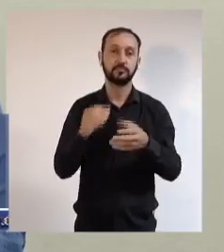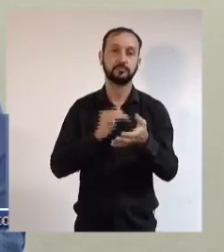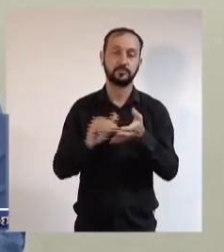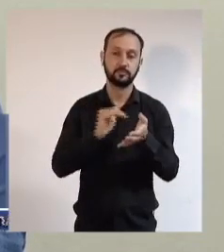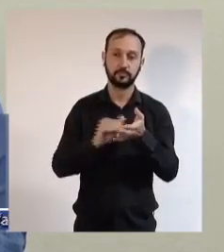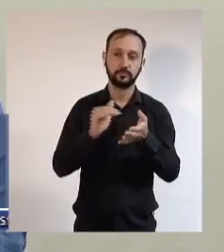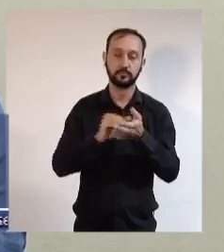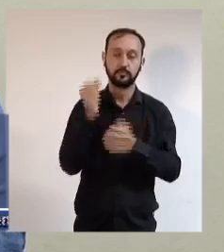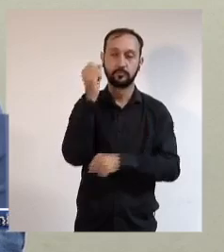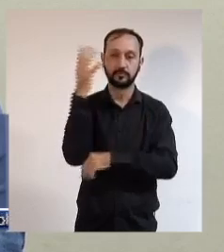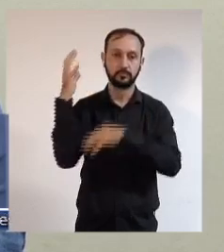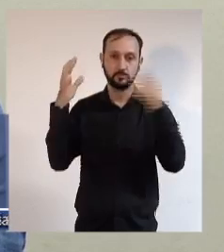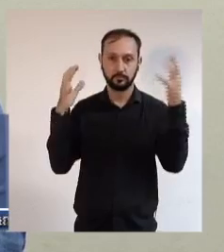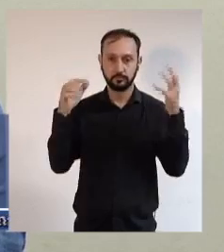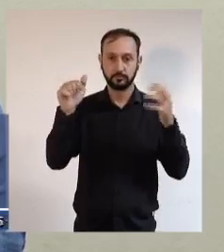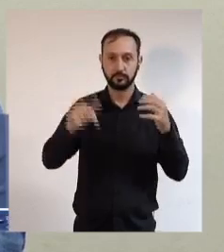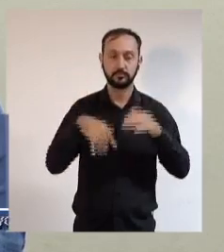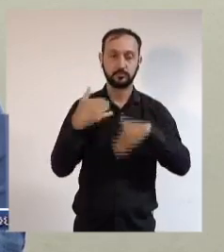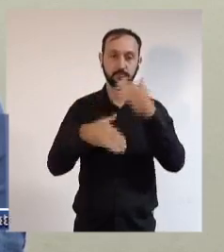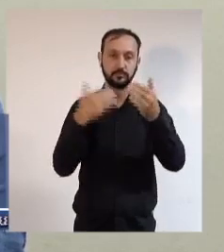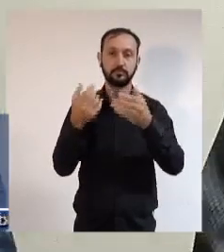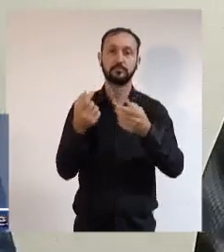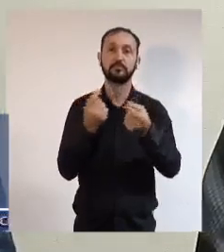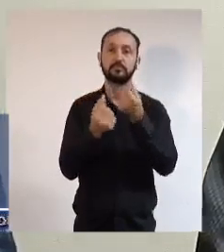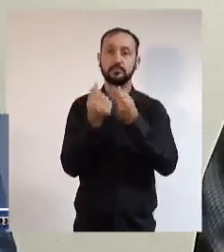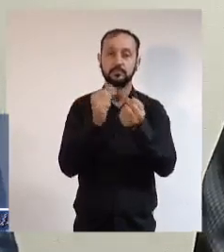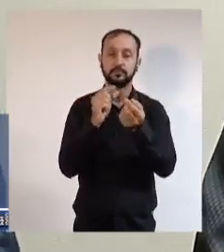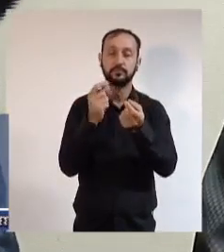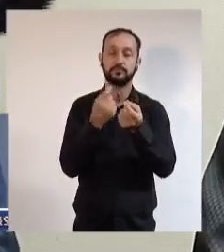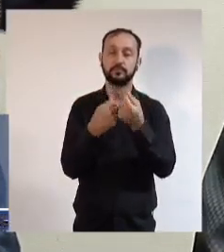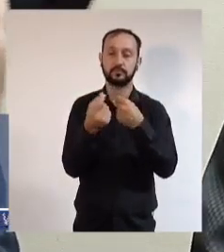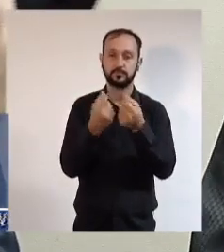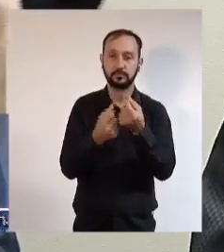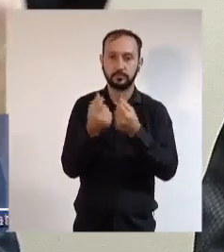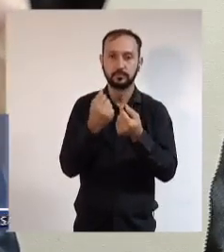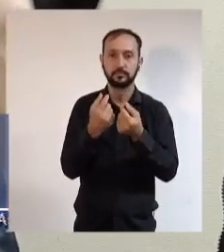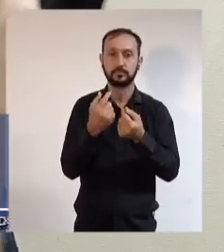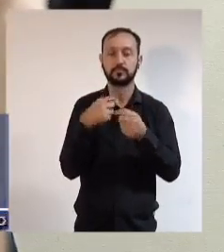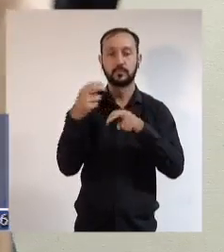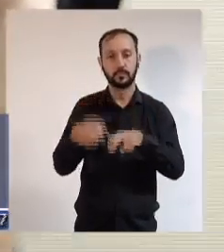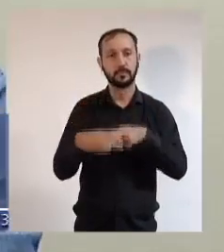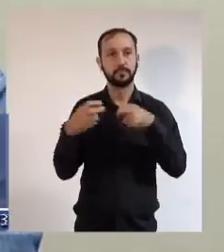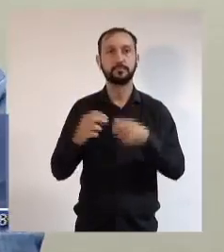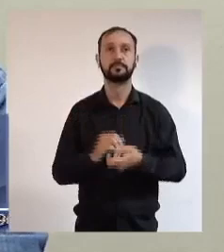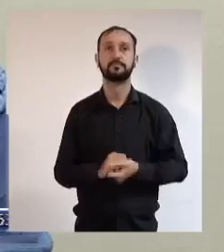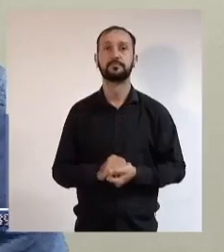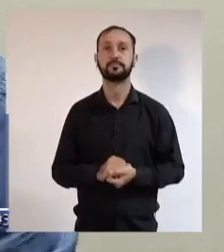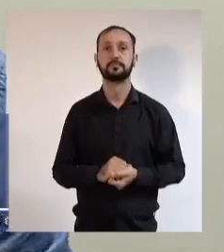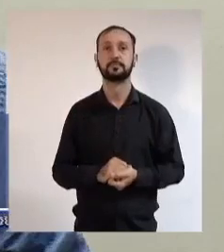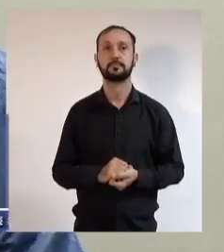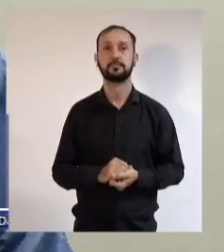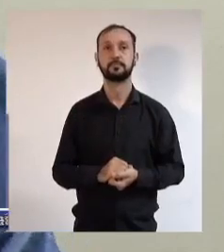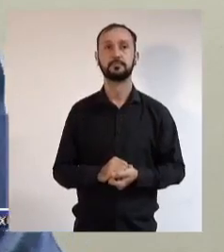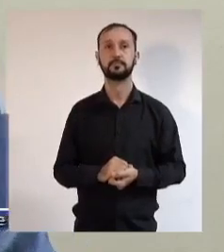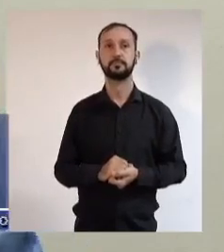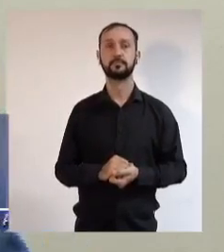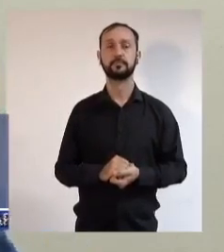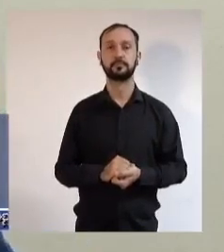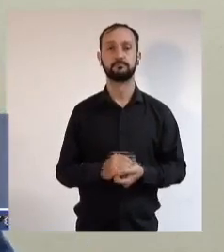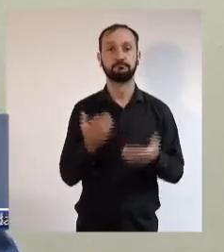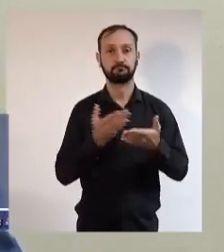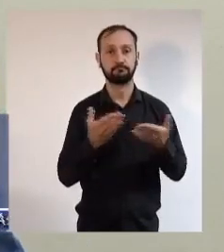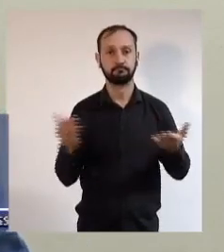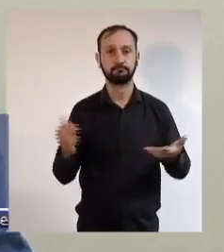de estado de meio ambiente desenvolvimento econômico e produção à agricultura familiar senhoras e